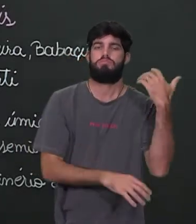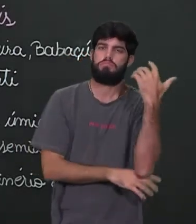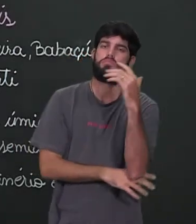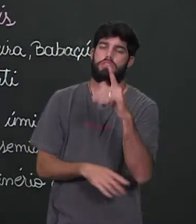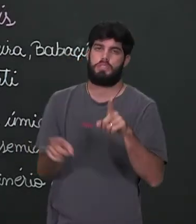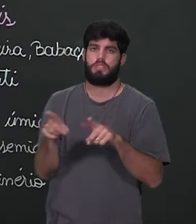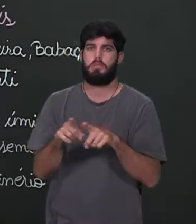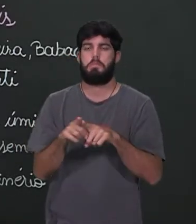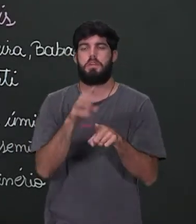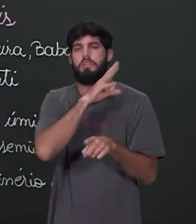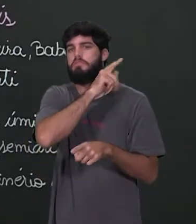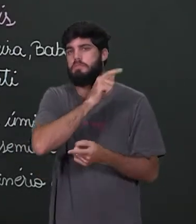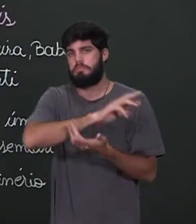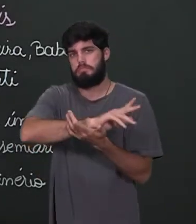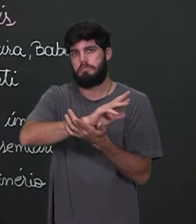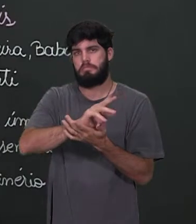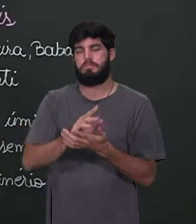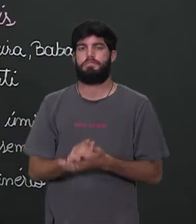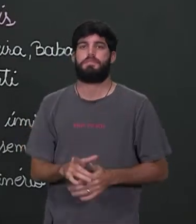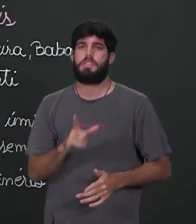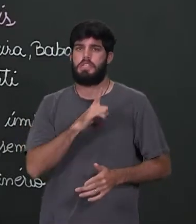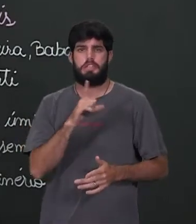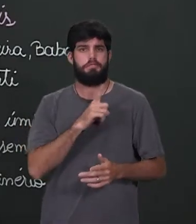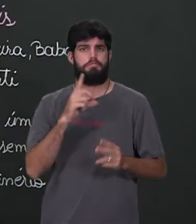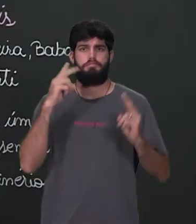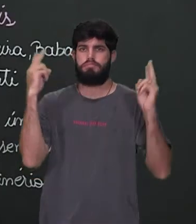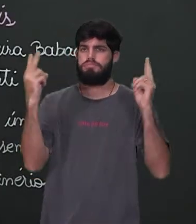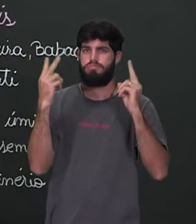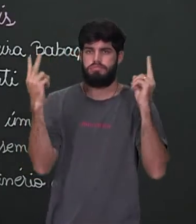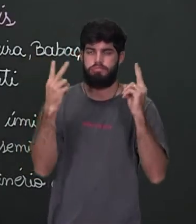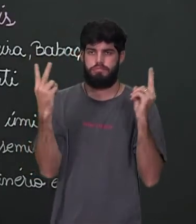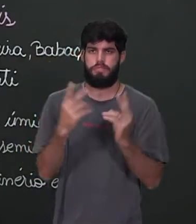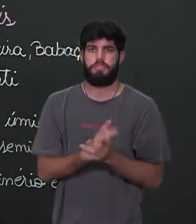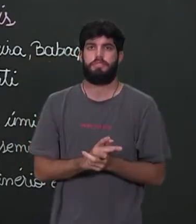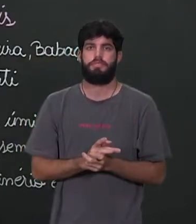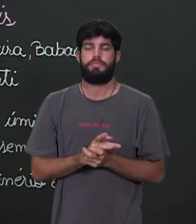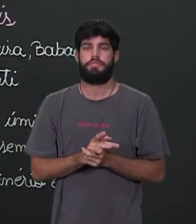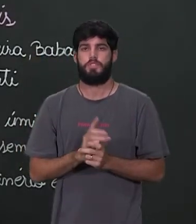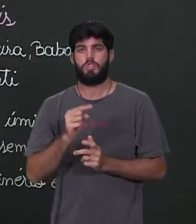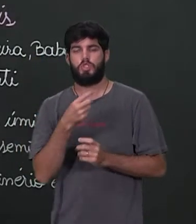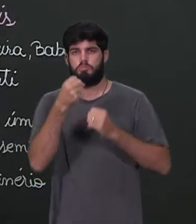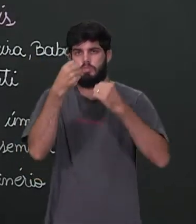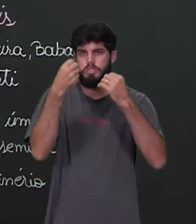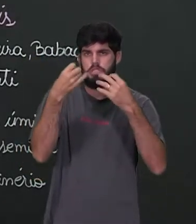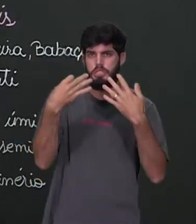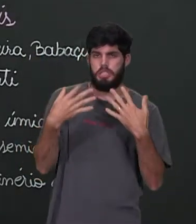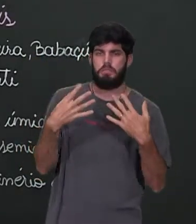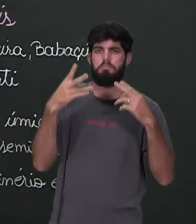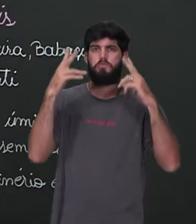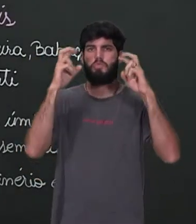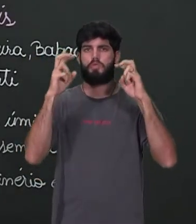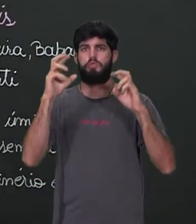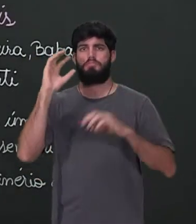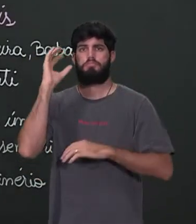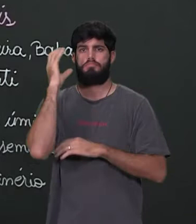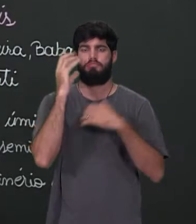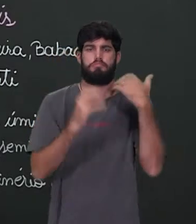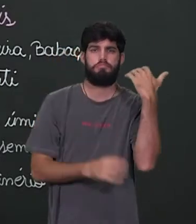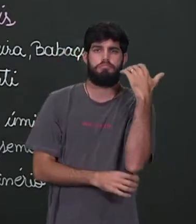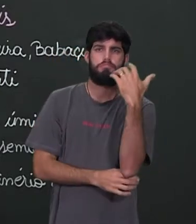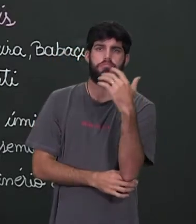ainda retém muito valor. E aí, quando a gente fala de uma mata, de uma floresta, você tem já essa imagem,